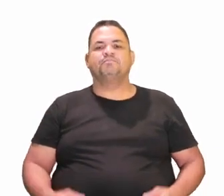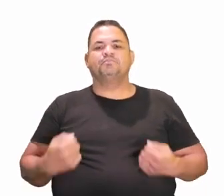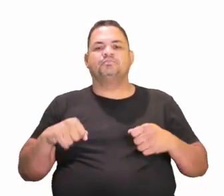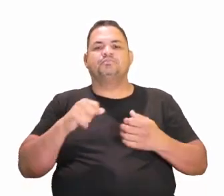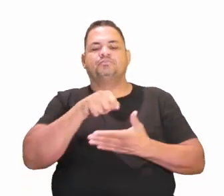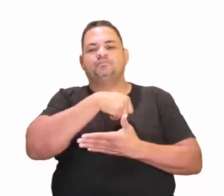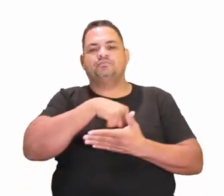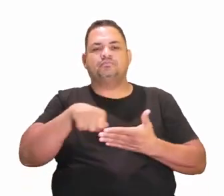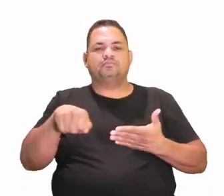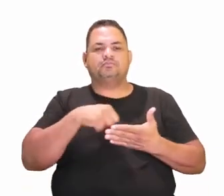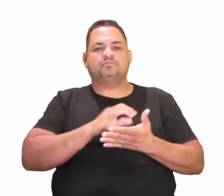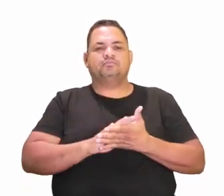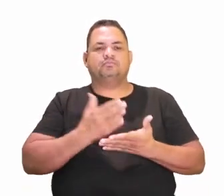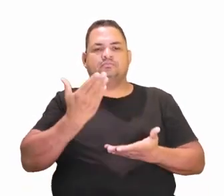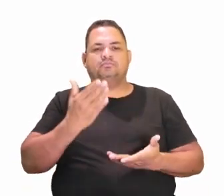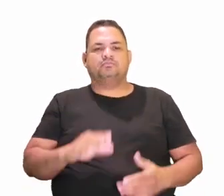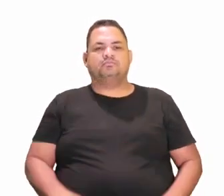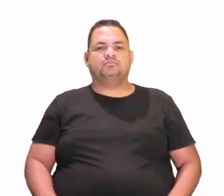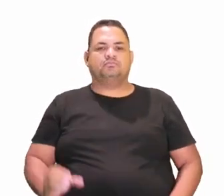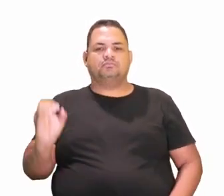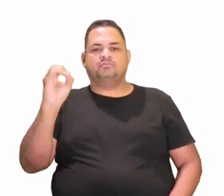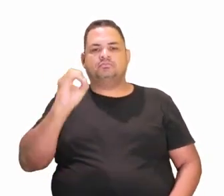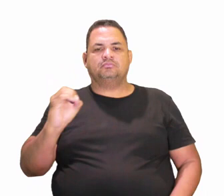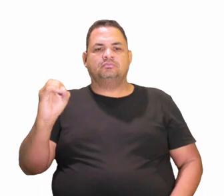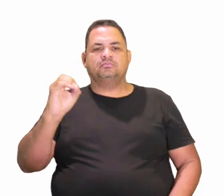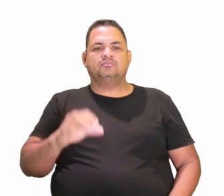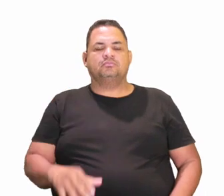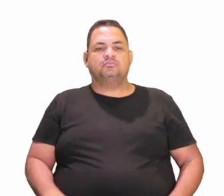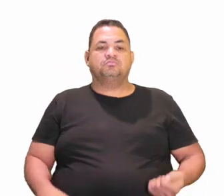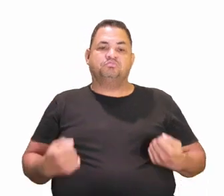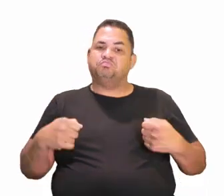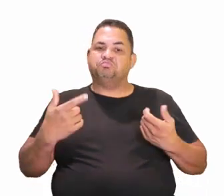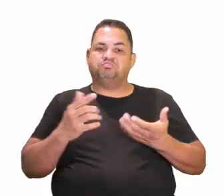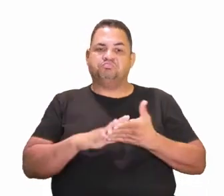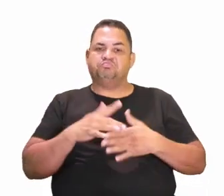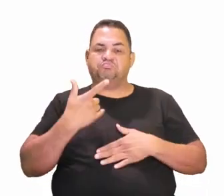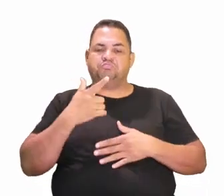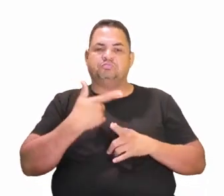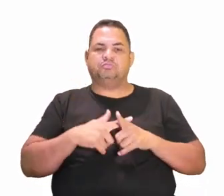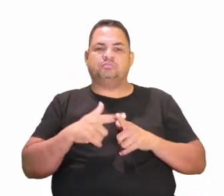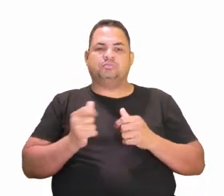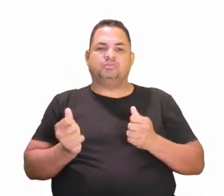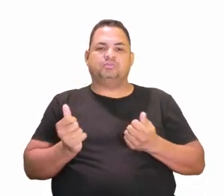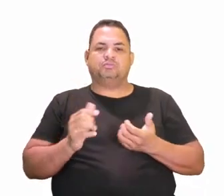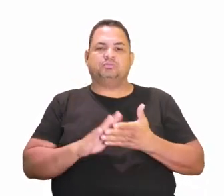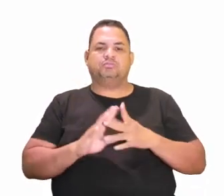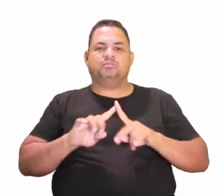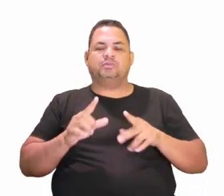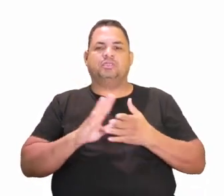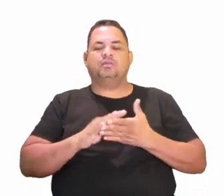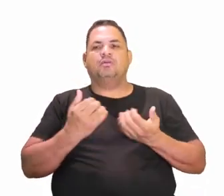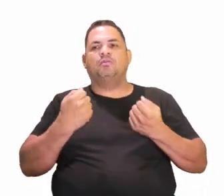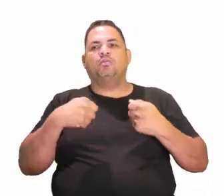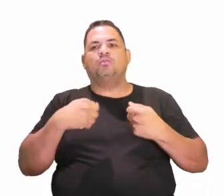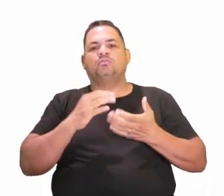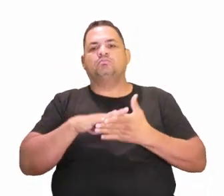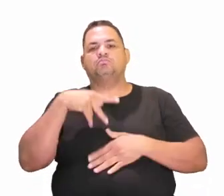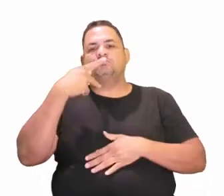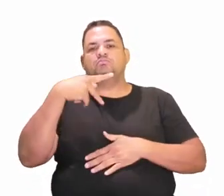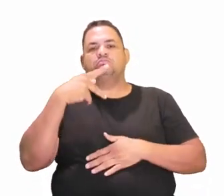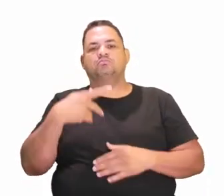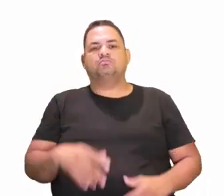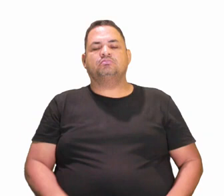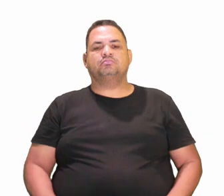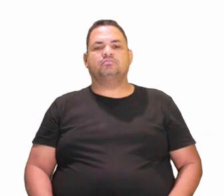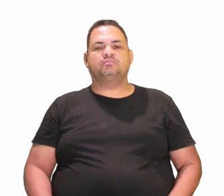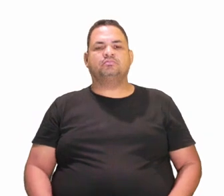poderia colocar Halloween é em outubro. Ou poderia sem problema nenhum. Só que eu também tenho outra forma de falar. Eu poderia falar my